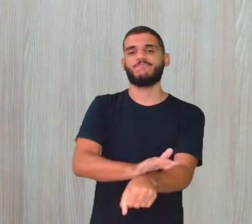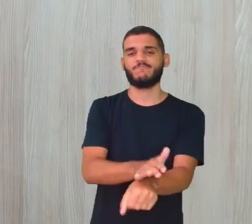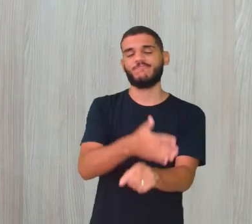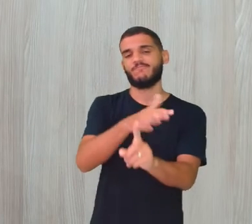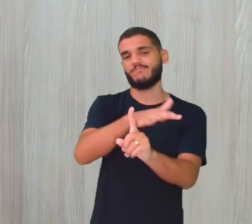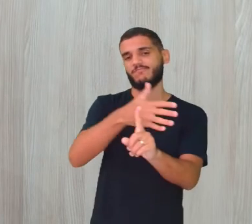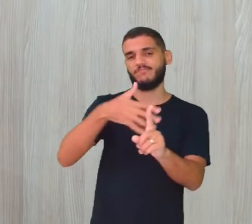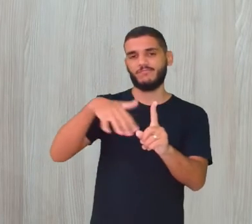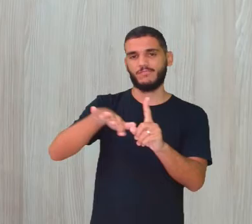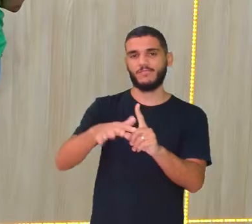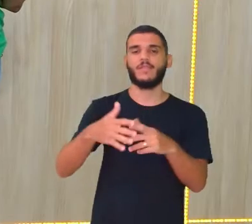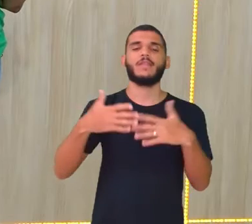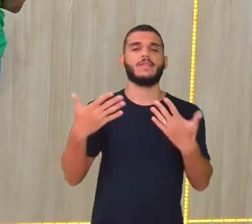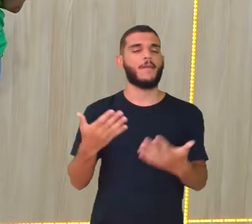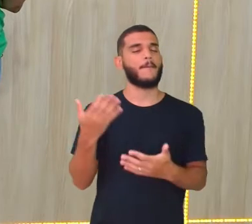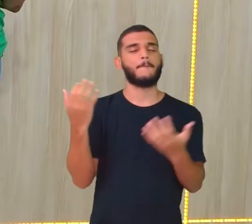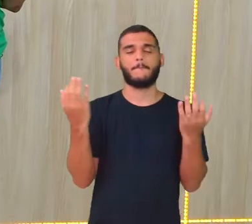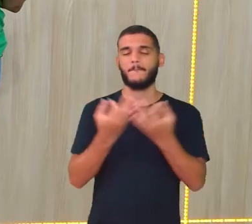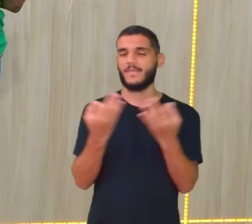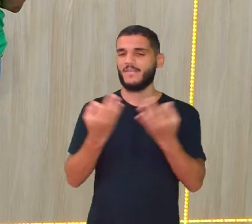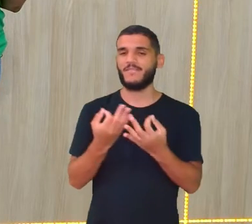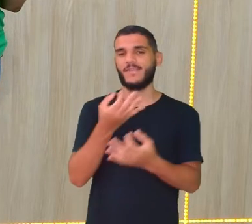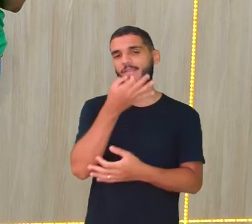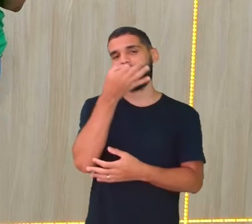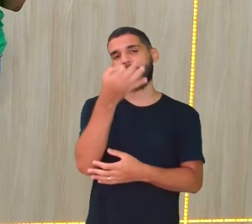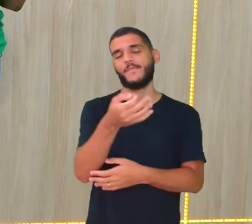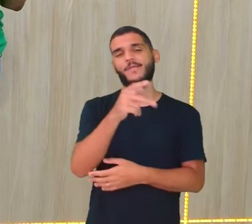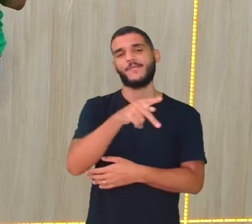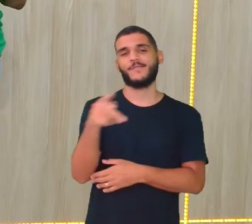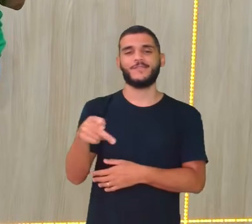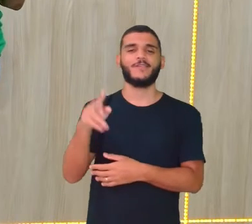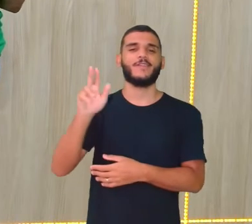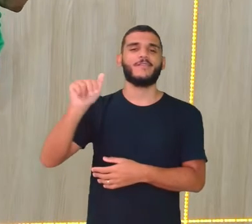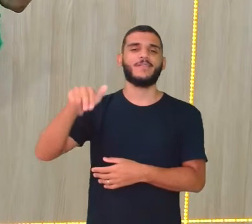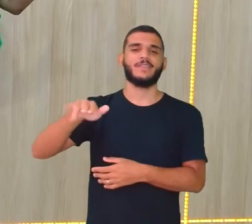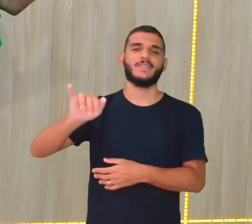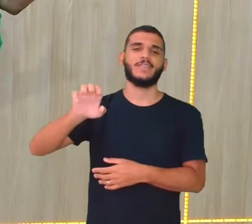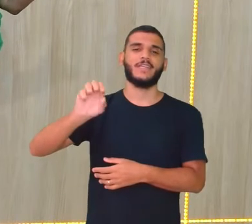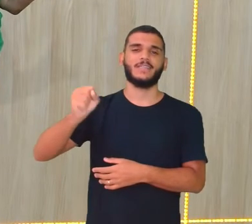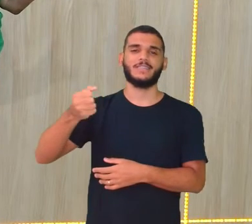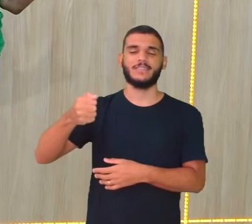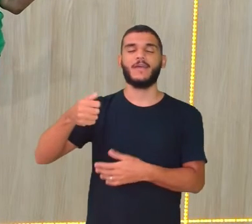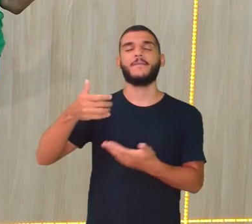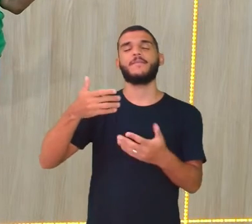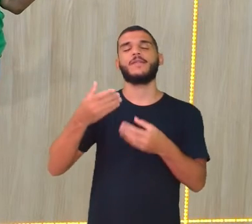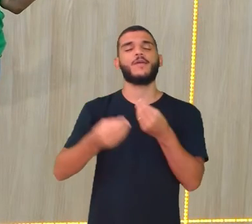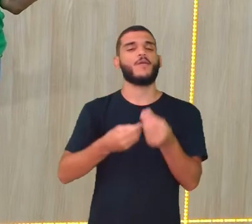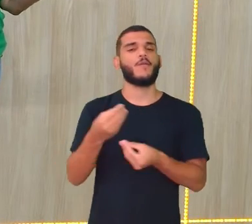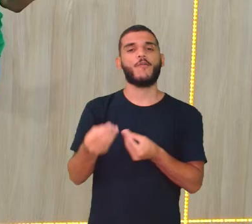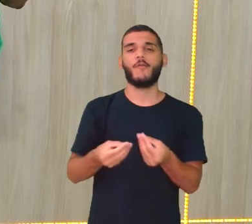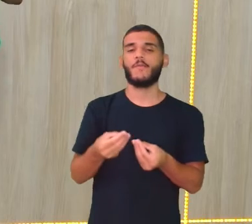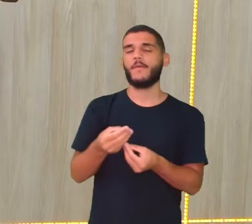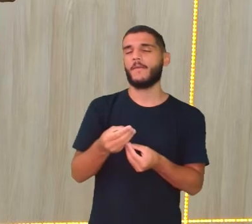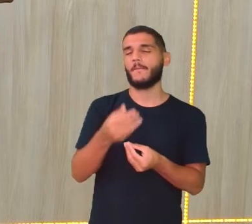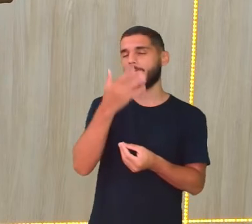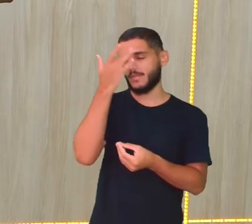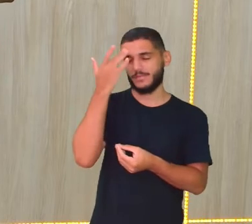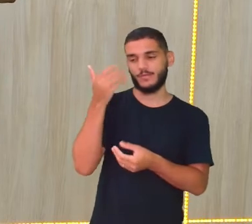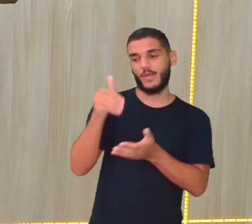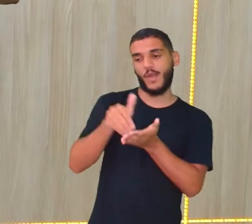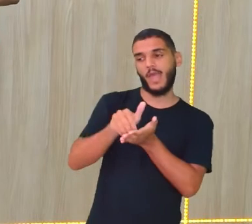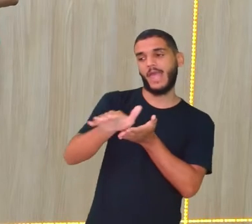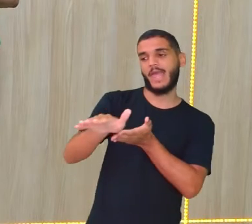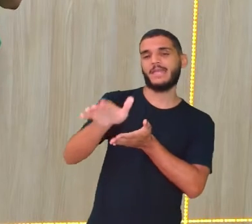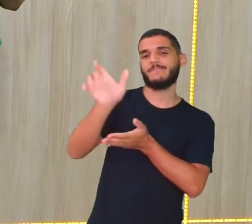ambiental. É perfeita essa colocação da professora Vanessa, né, que os negros ficaram à margem da sociedade, porque não era permitido que